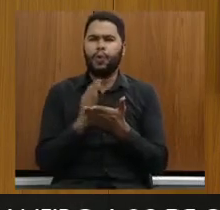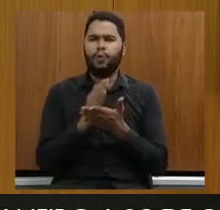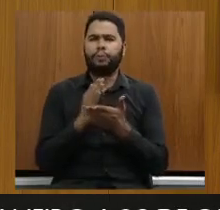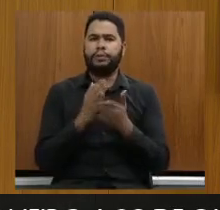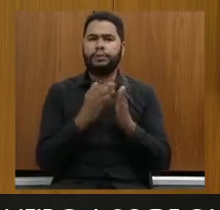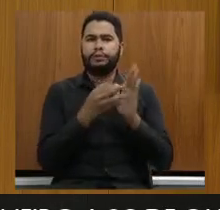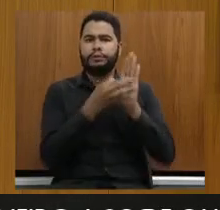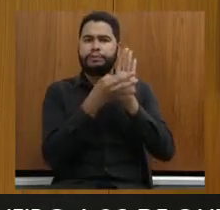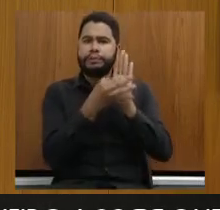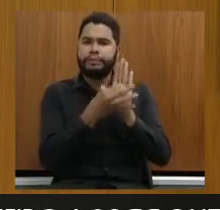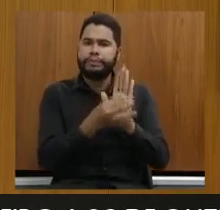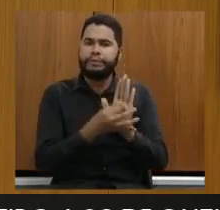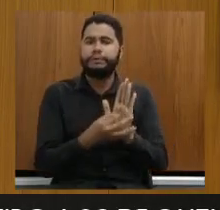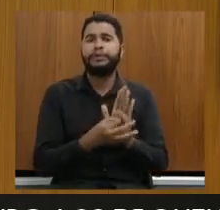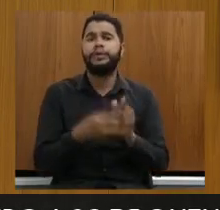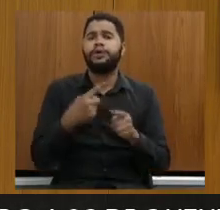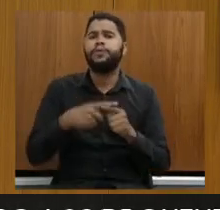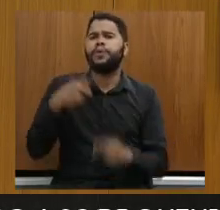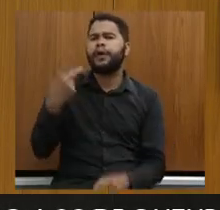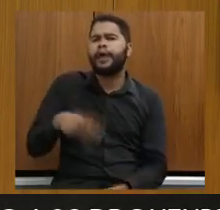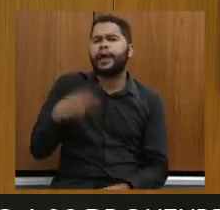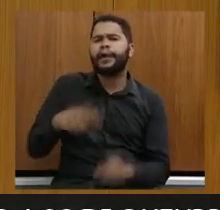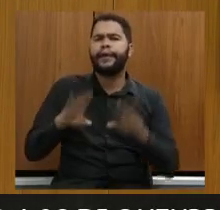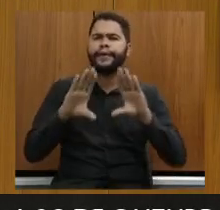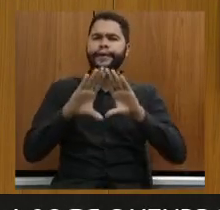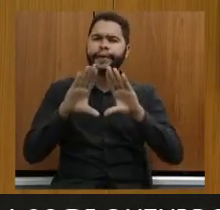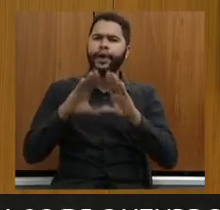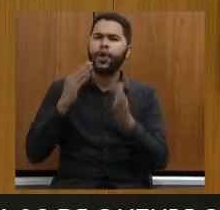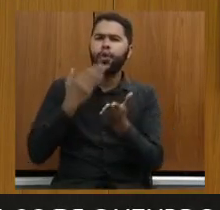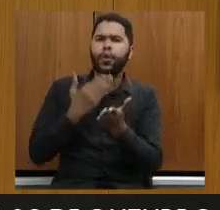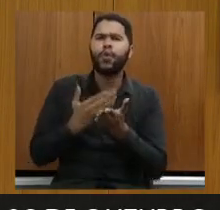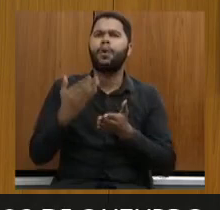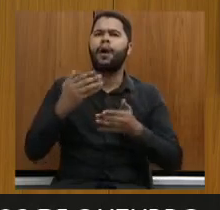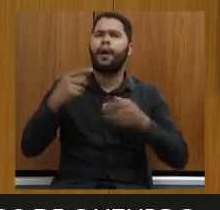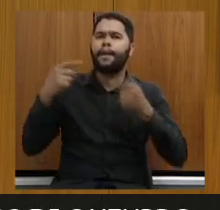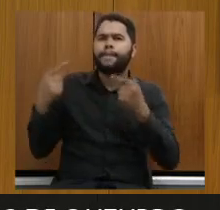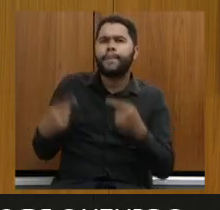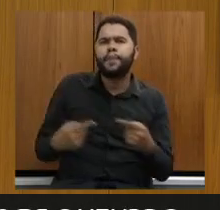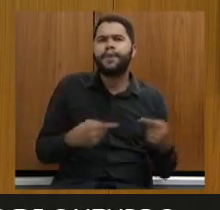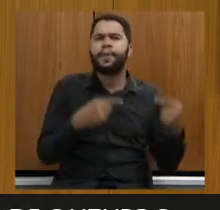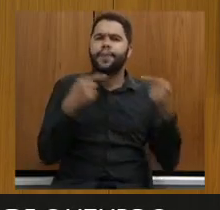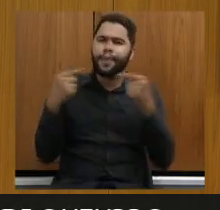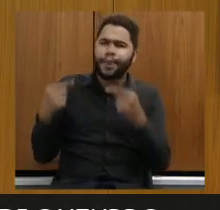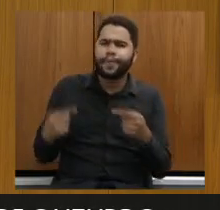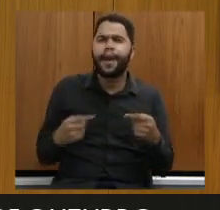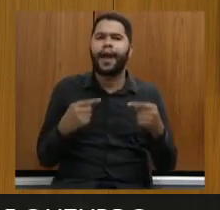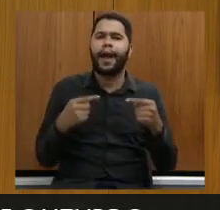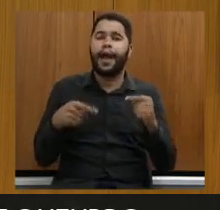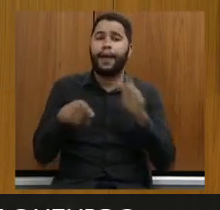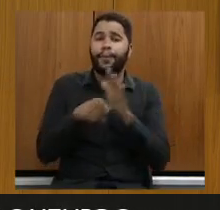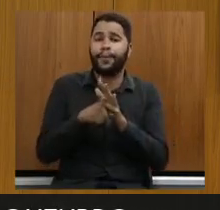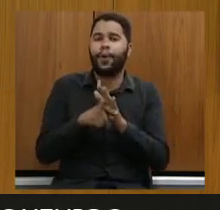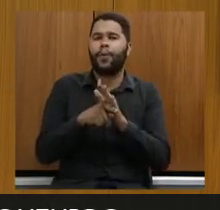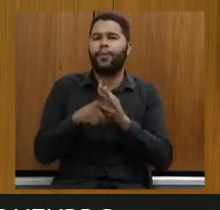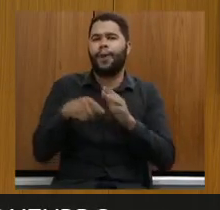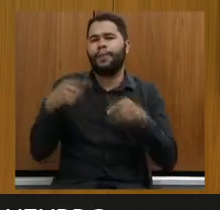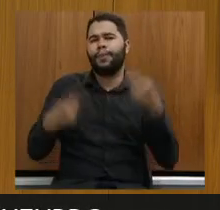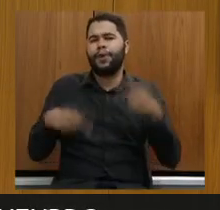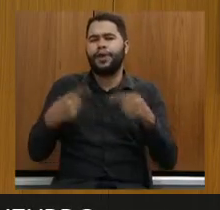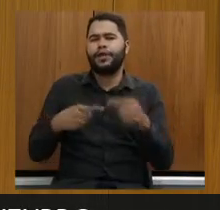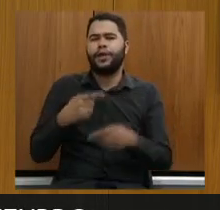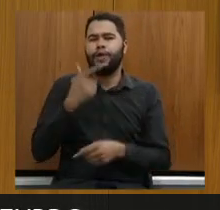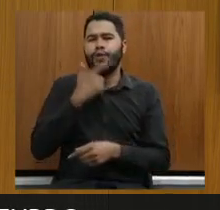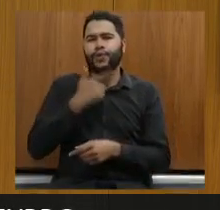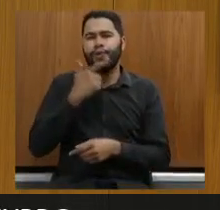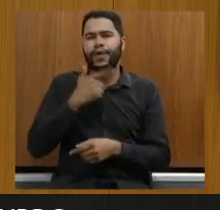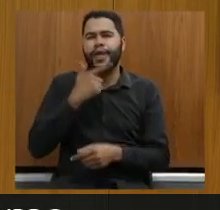porque e essa casa desde que nós começamos uma sendo discutida política do queijo artesanal senhora tem conhecimento disso é